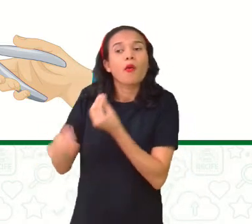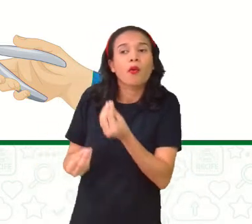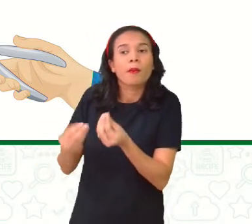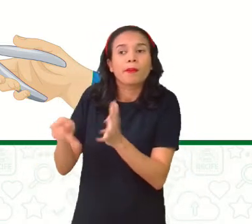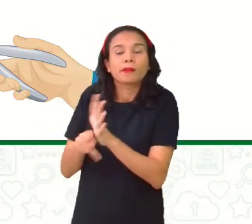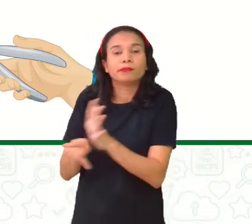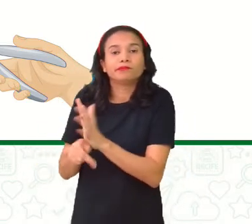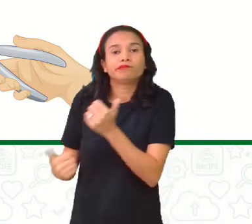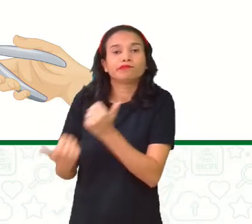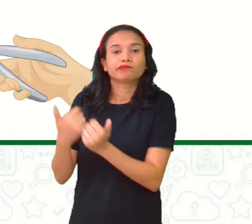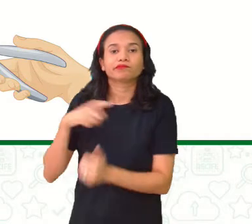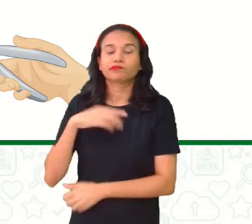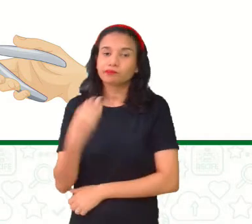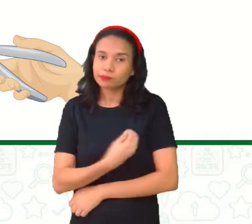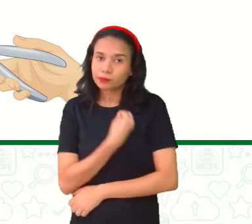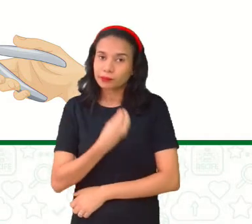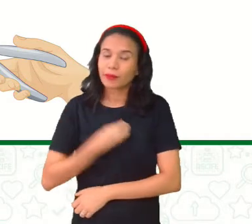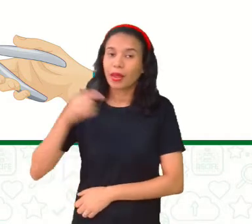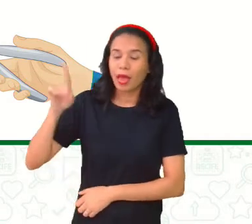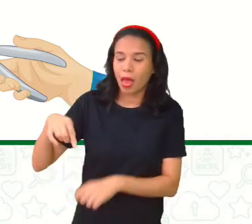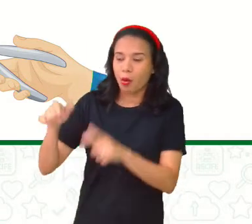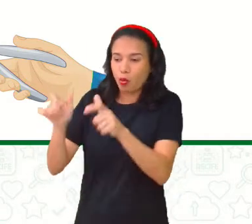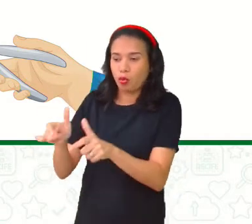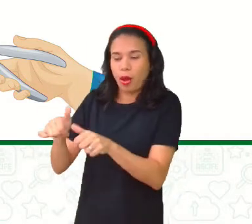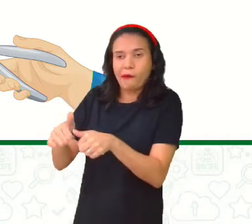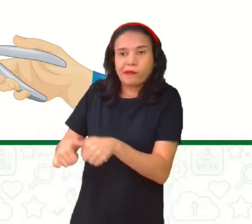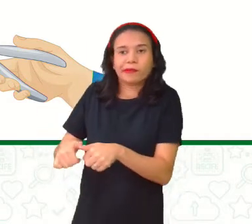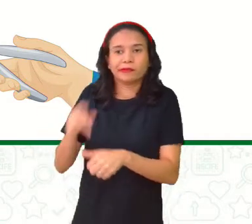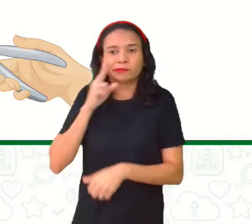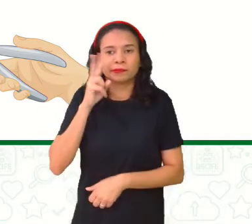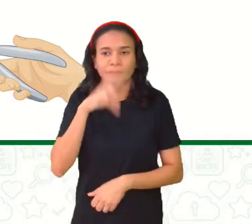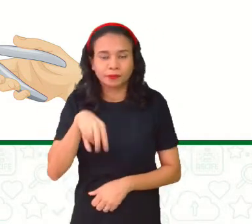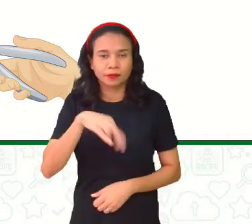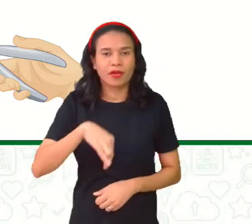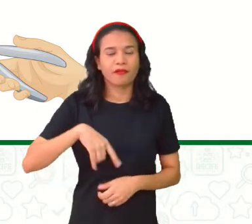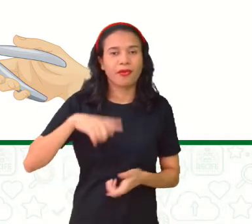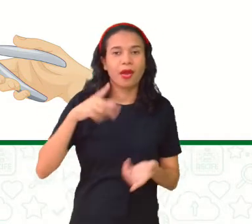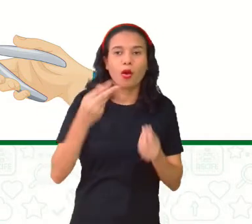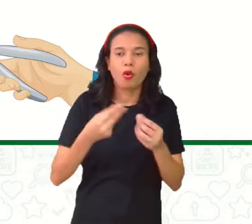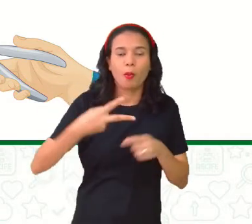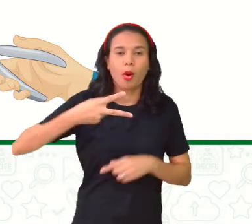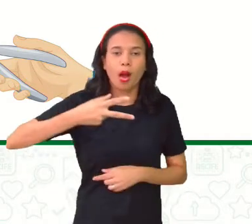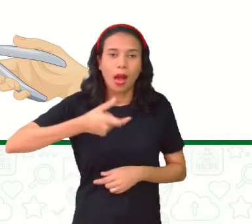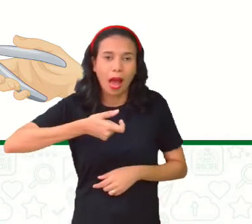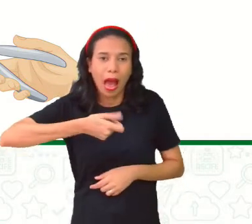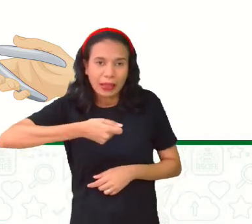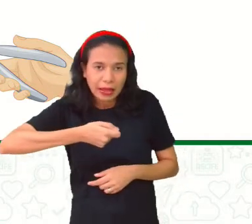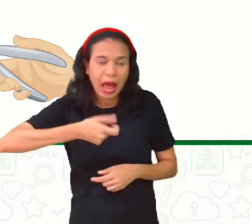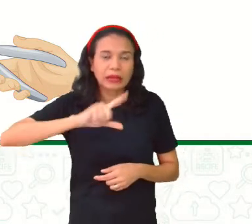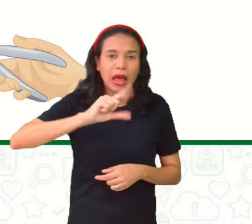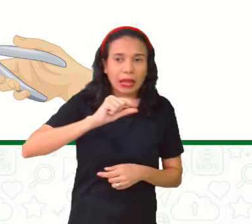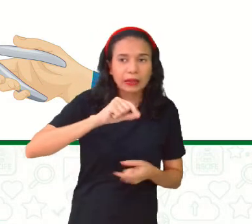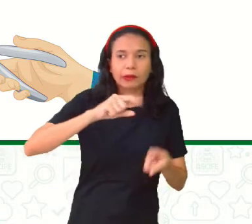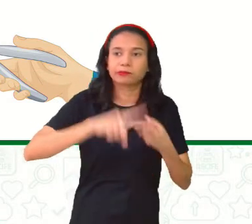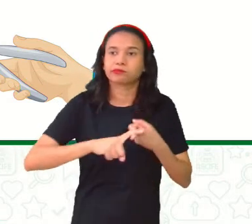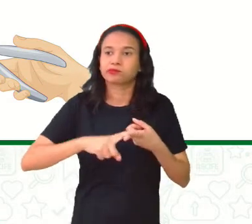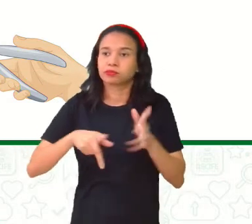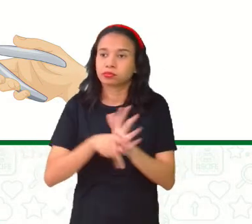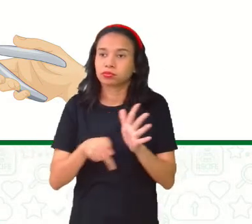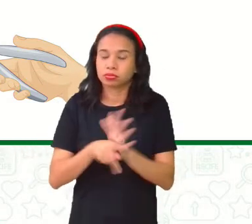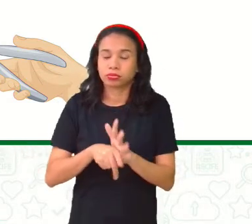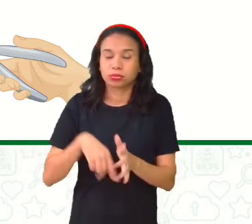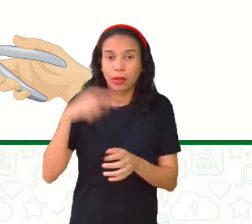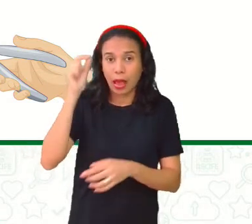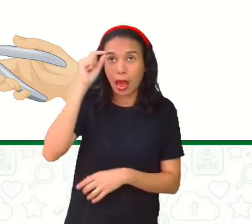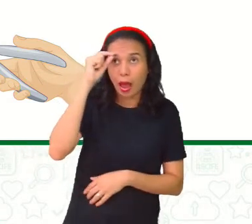se apoiar. Pode ser um ponto fixo. Então, a gente está vendo aí um alicate, a gente está vendo um quebra-nozes, uma